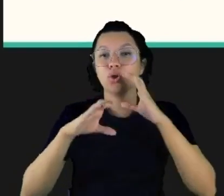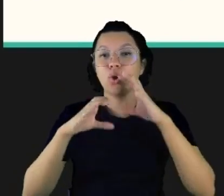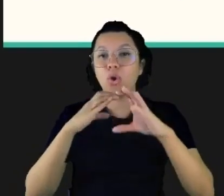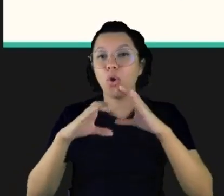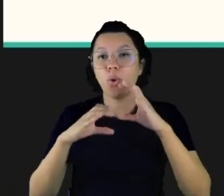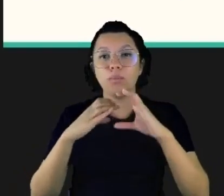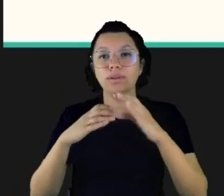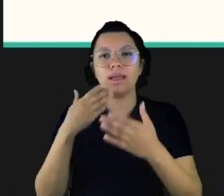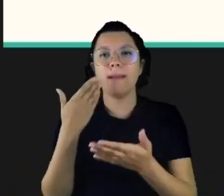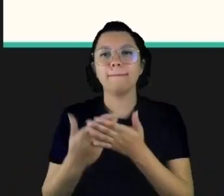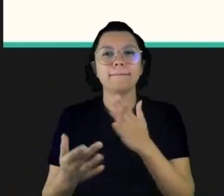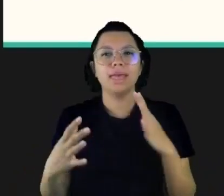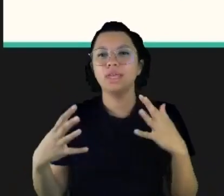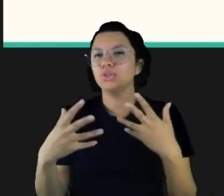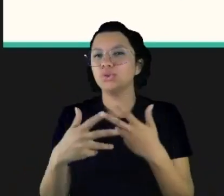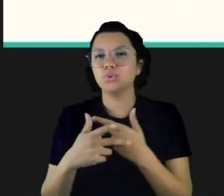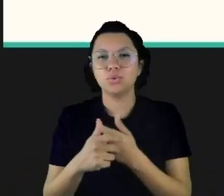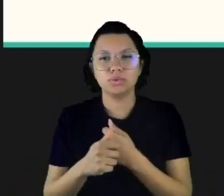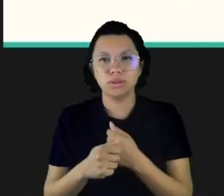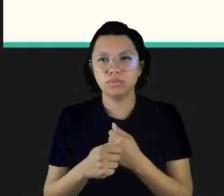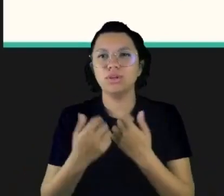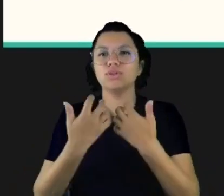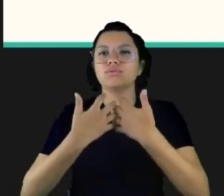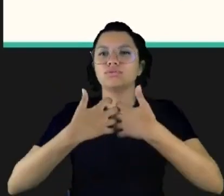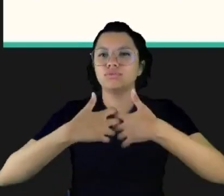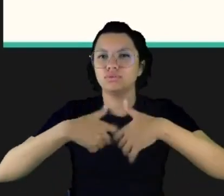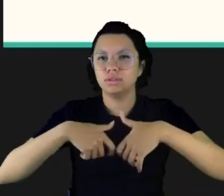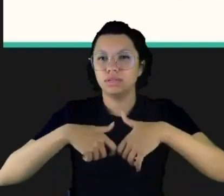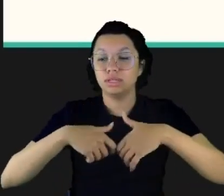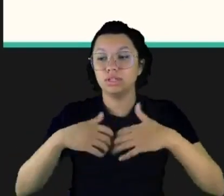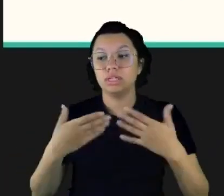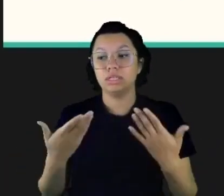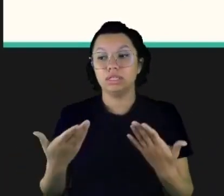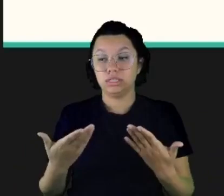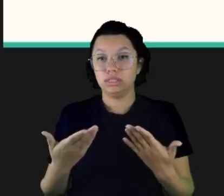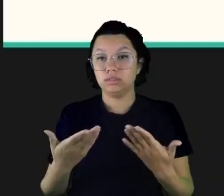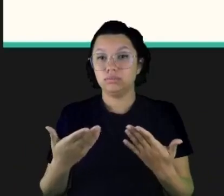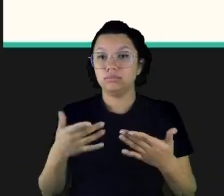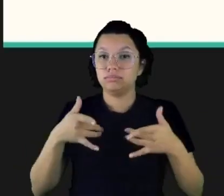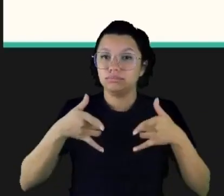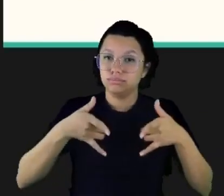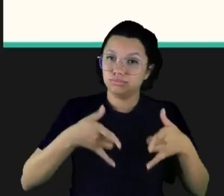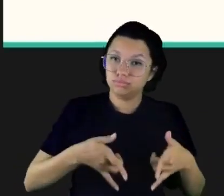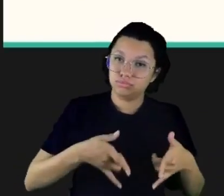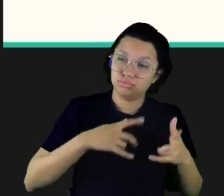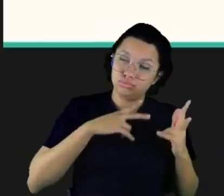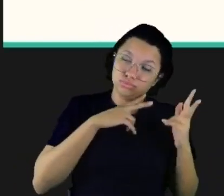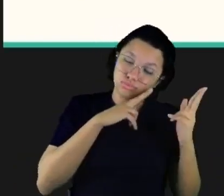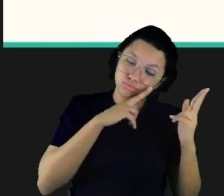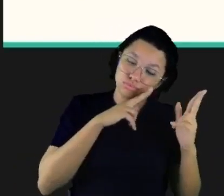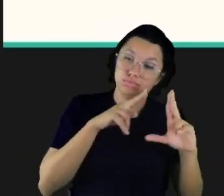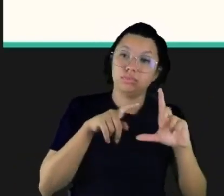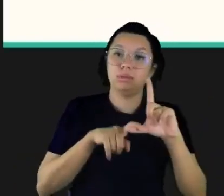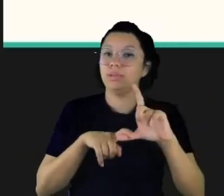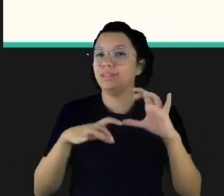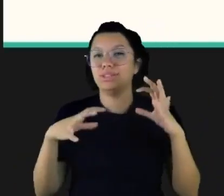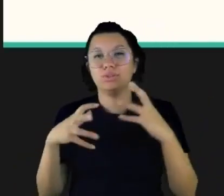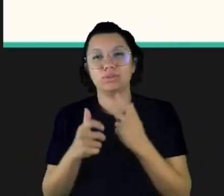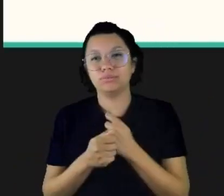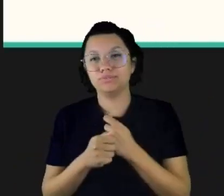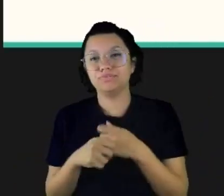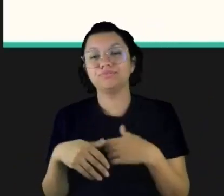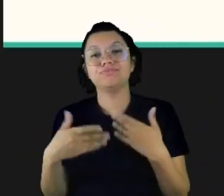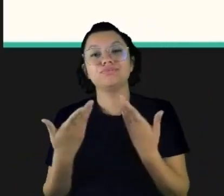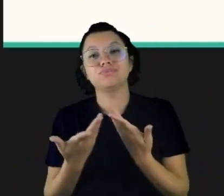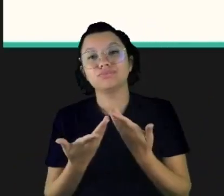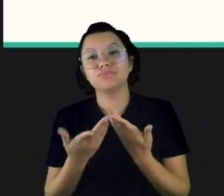perdem totalmente a funcionalidade. E aí eles ficam acamados numa dependência total. Então, esse é,